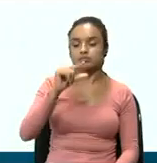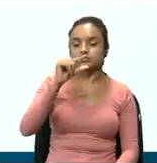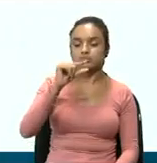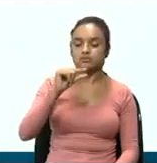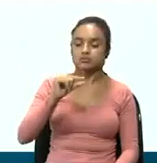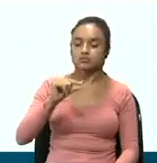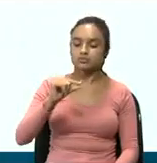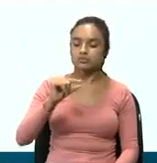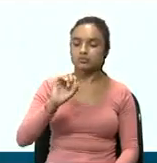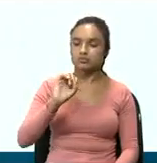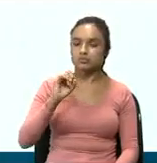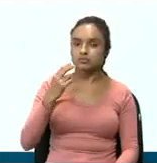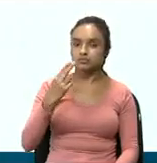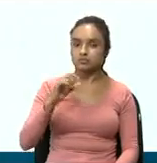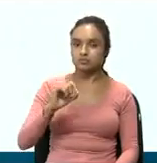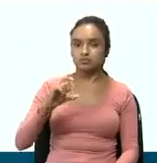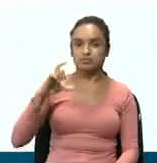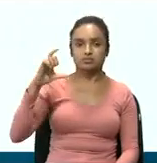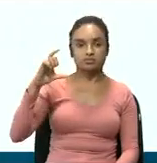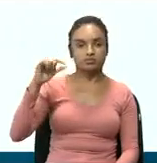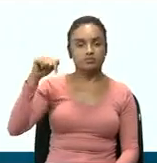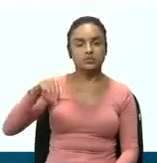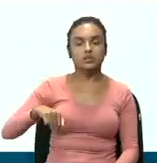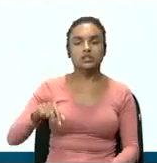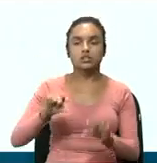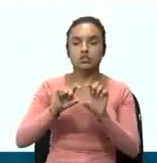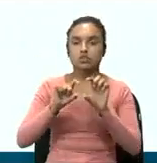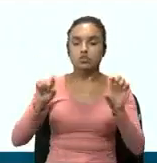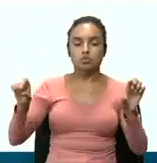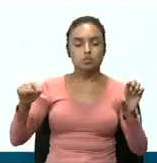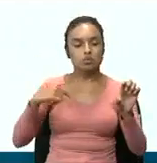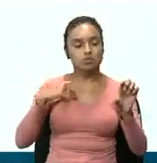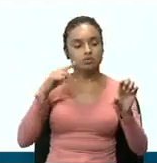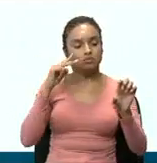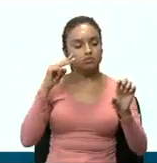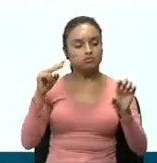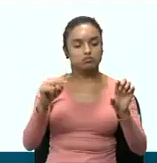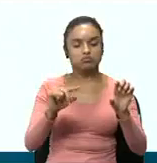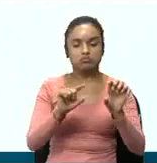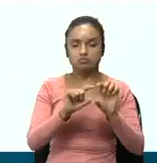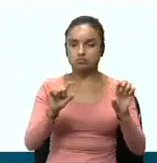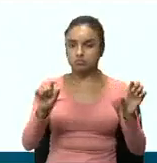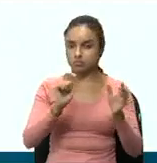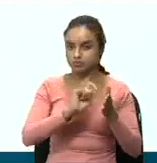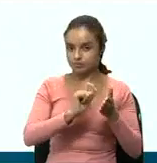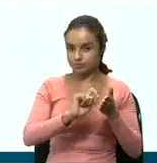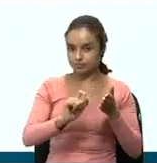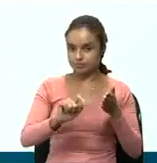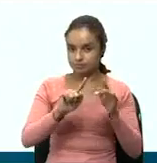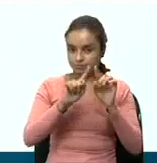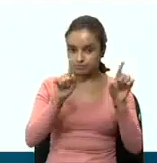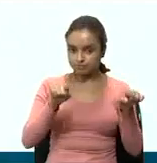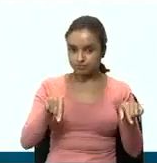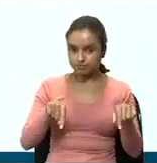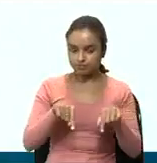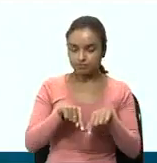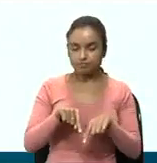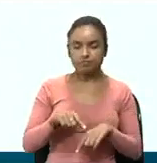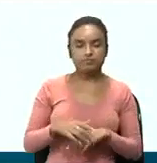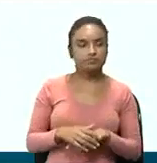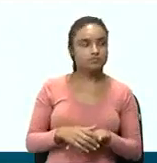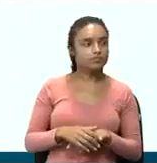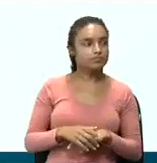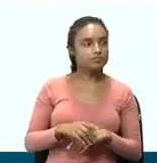na maneira como ela está colocada aqui, é importante que você observe o seguinte, que você observe